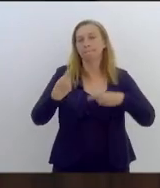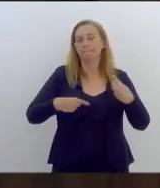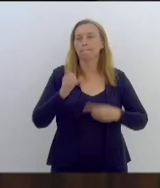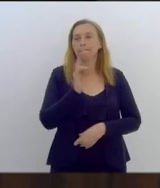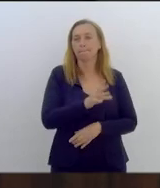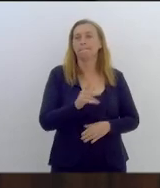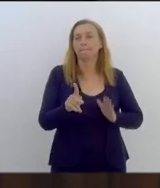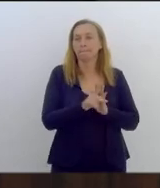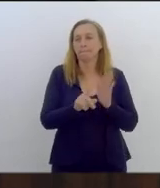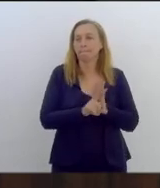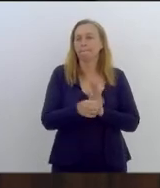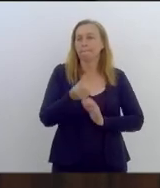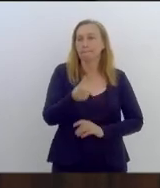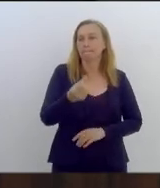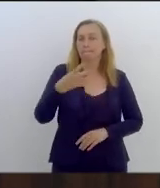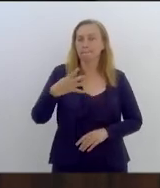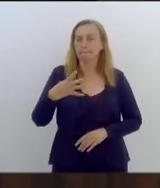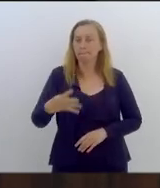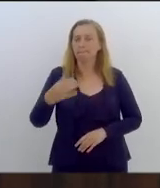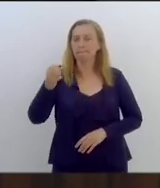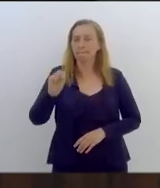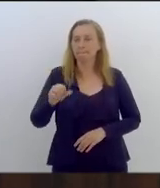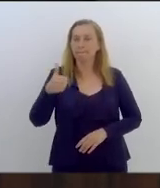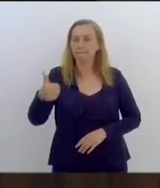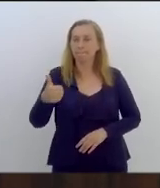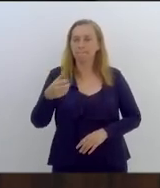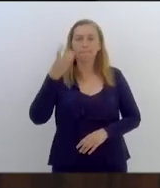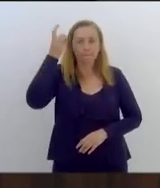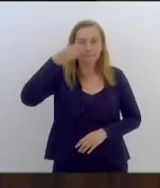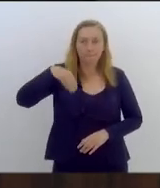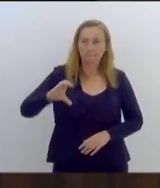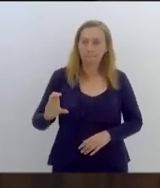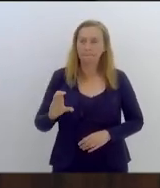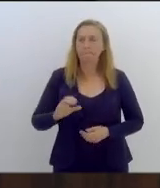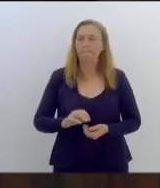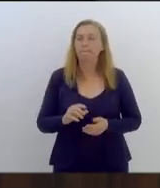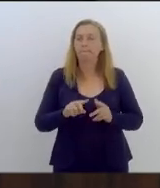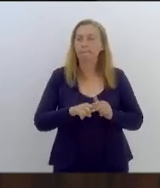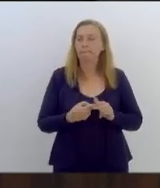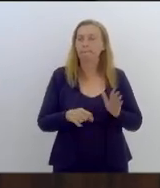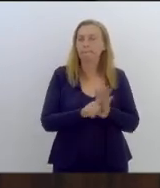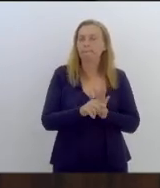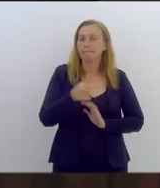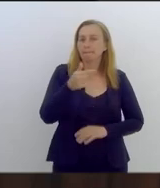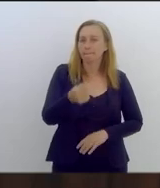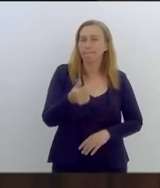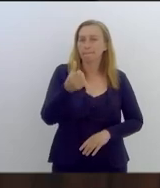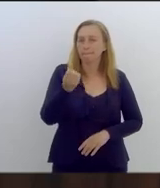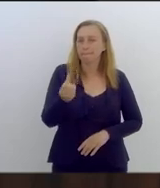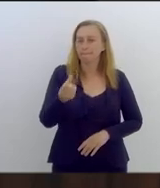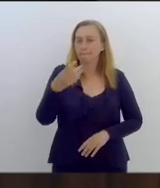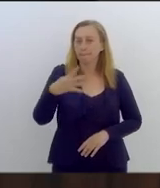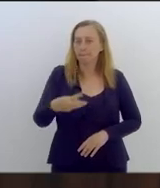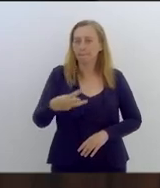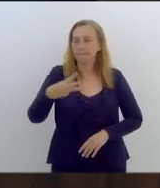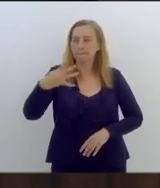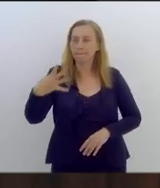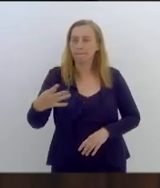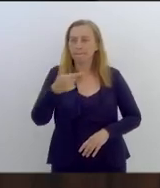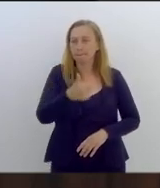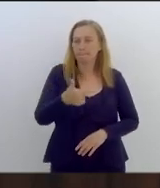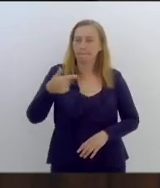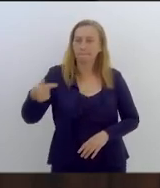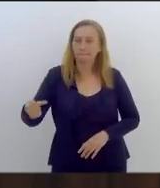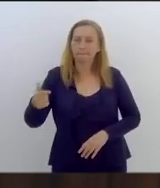projeto de lei 6481 de 22, de autoria do deputado Carlos Mink, que altera a lei 7.634 de 23 de junho de 2017 e